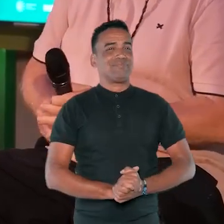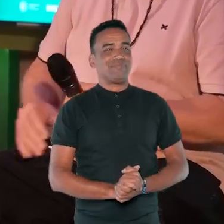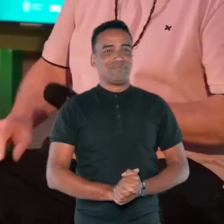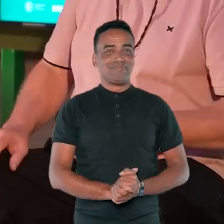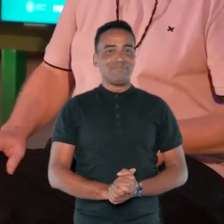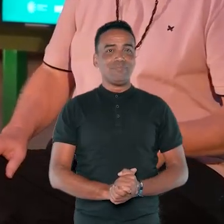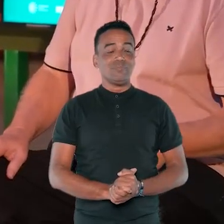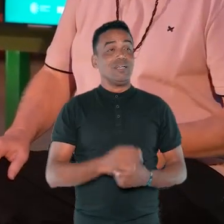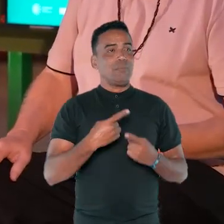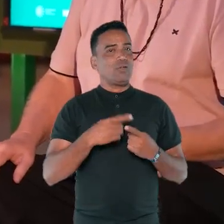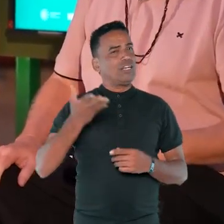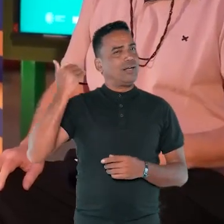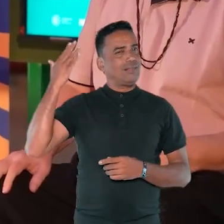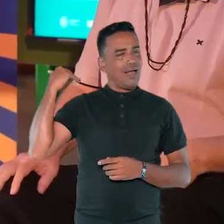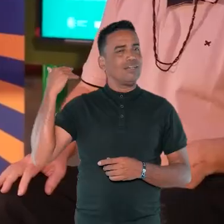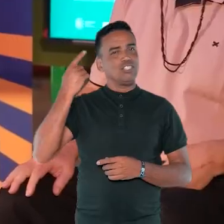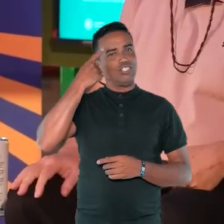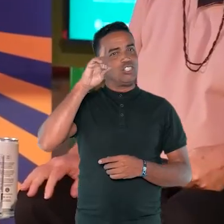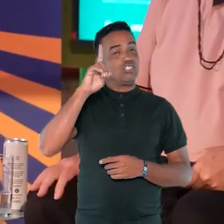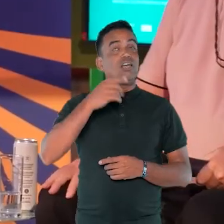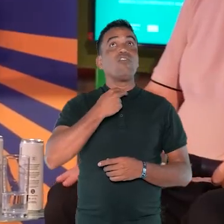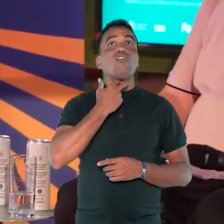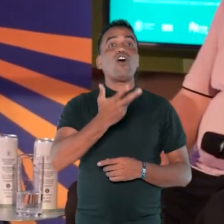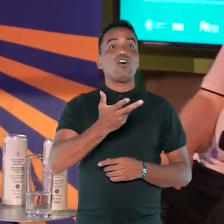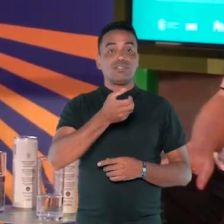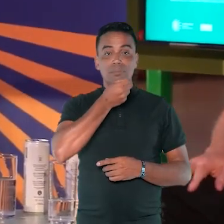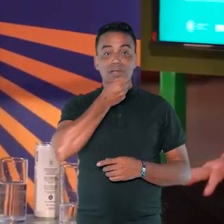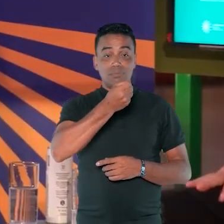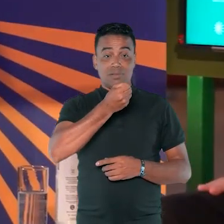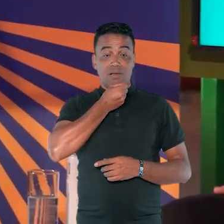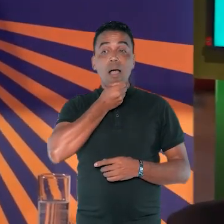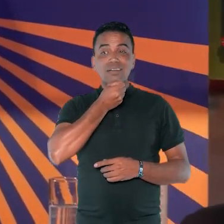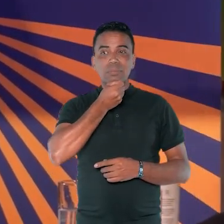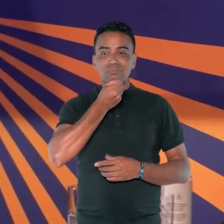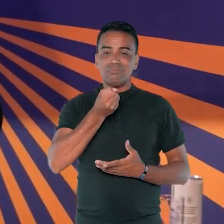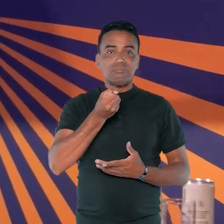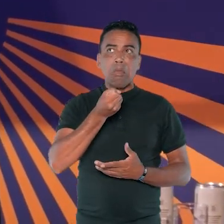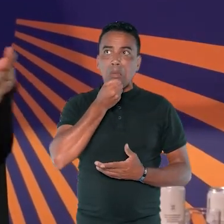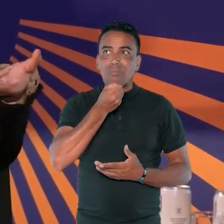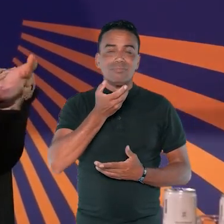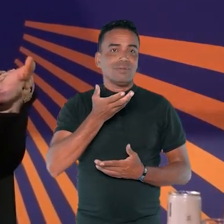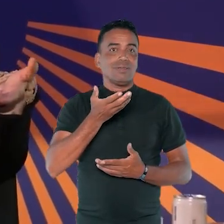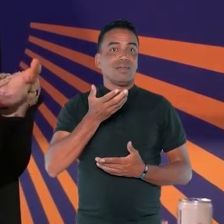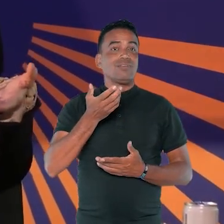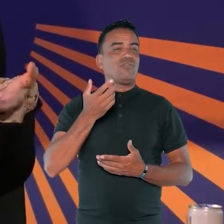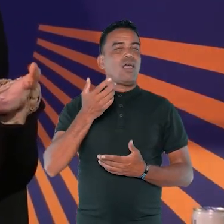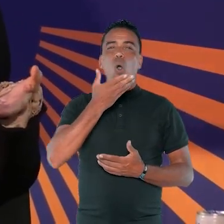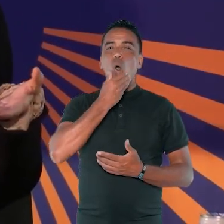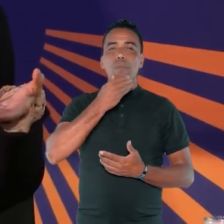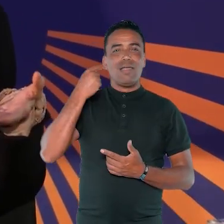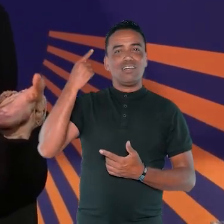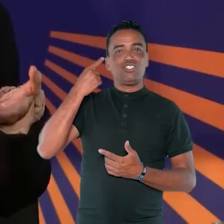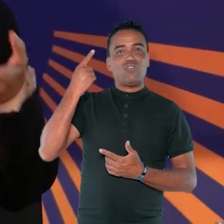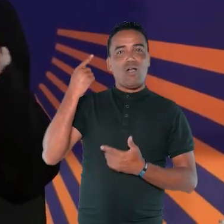É porque esses dias eu já recebi. Eu fiquei sem voz, agora me dá um microfone que não tem som. Recebi um advogado